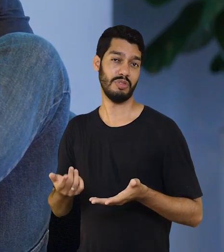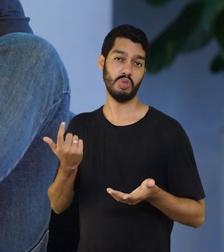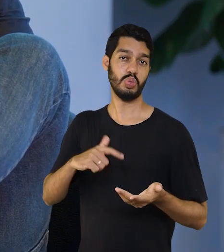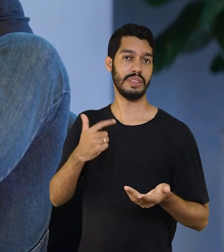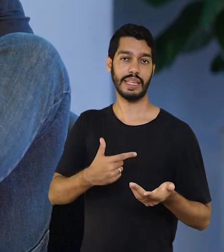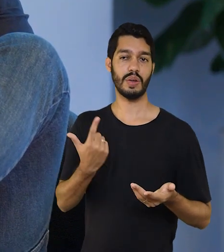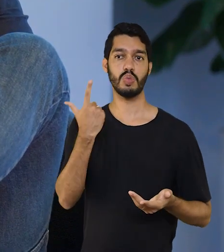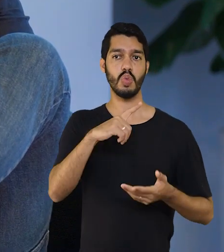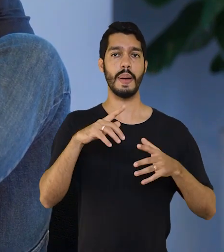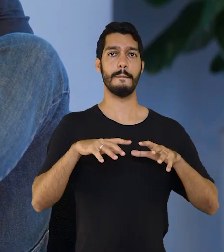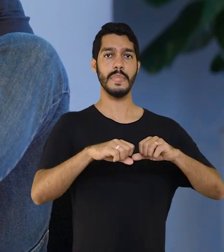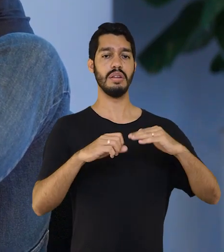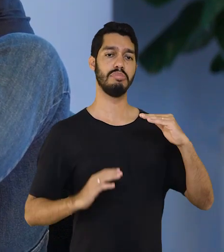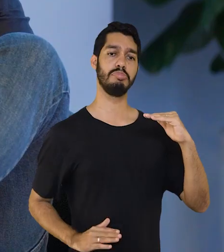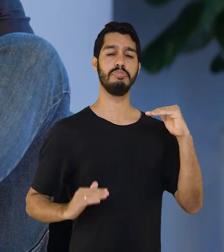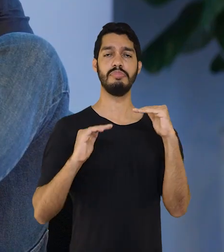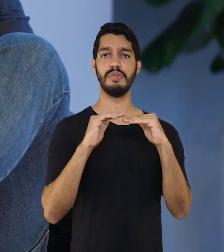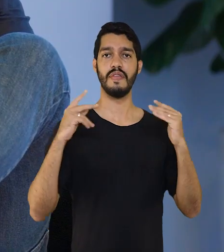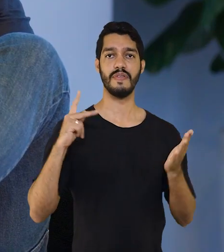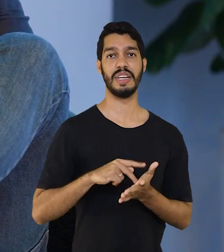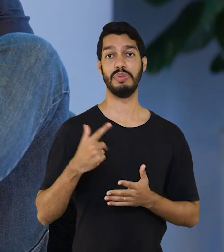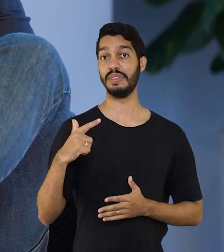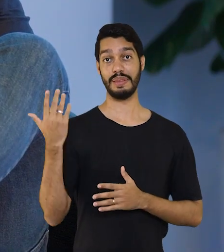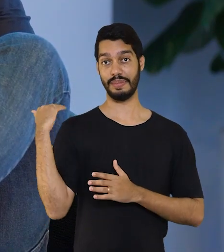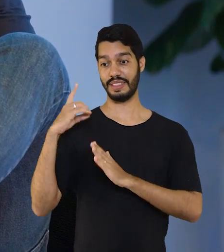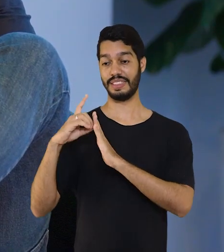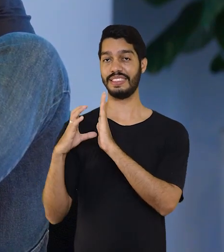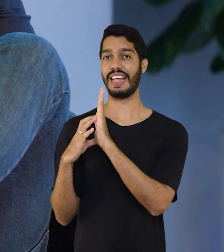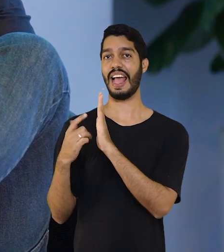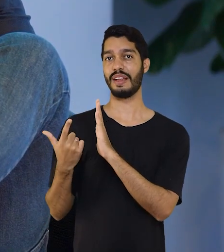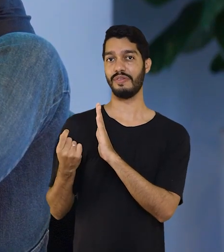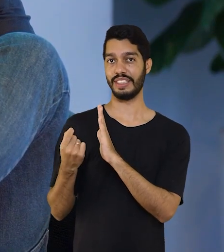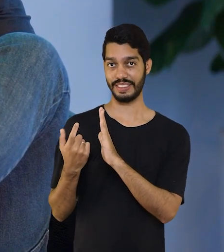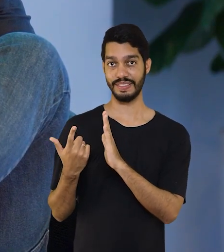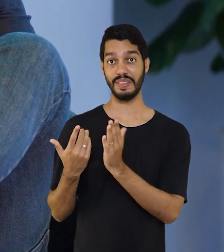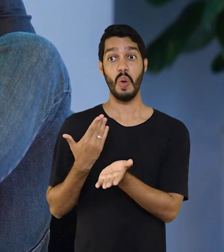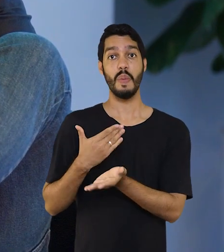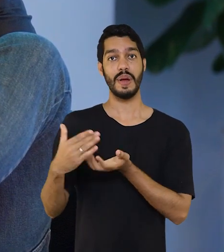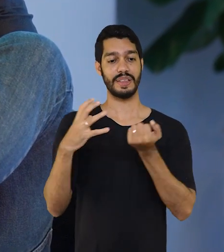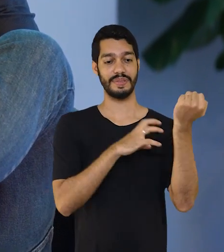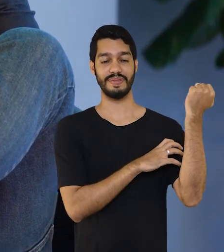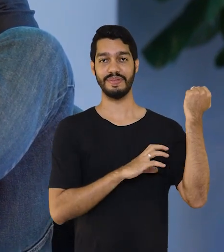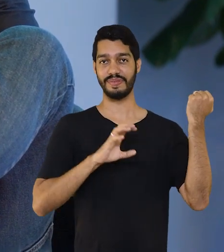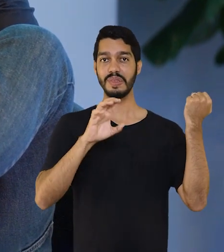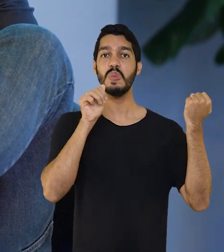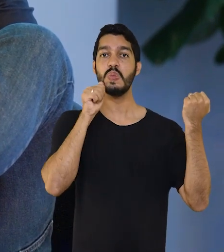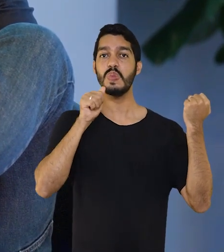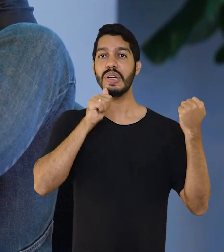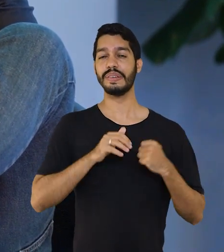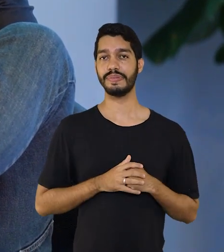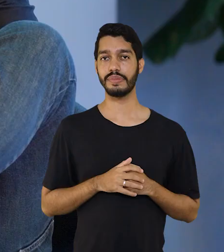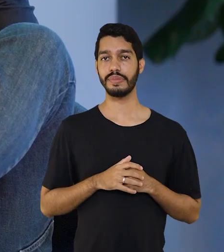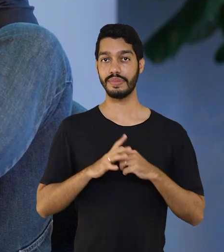assim, ainda conquistado esse lugar de igualdade total e tal. Então, era o começo do empoderamento feminino